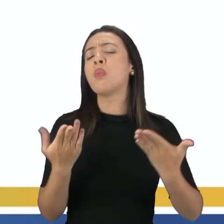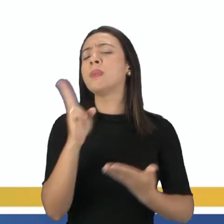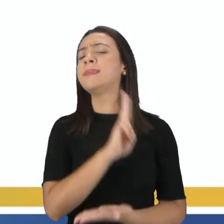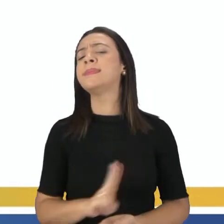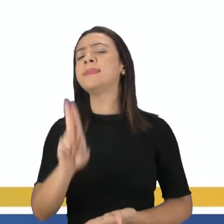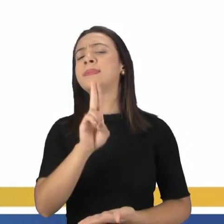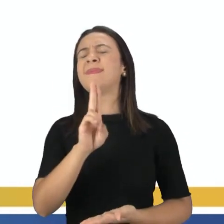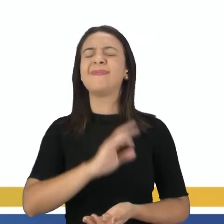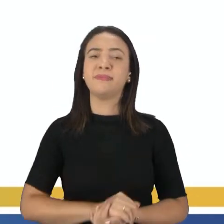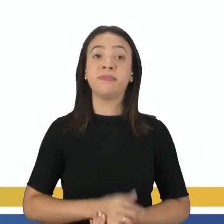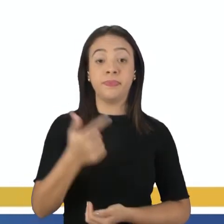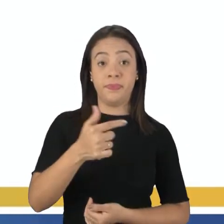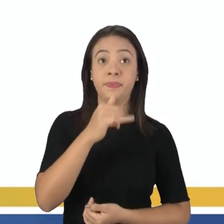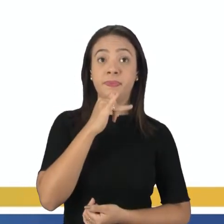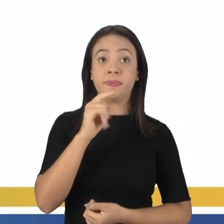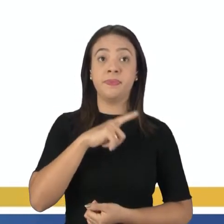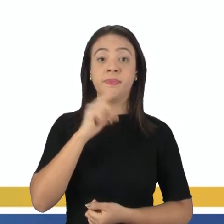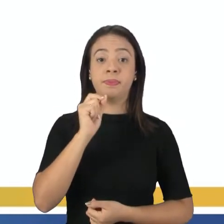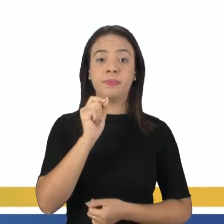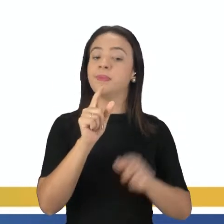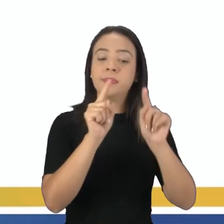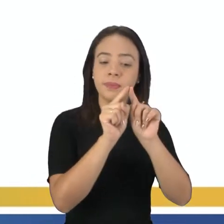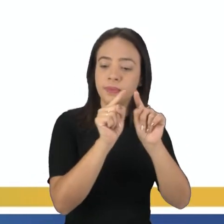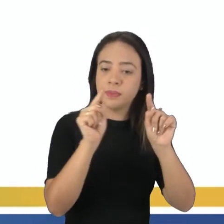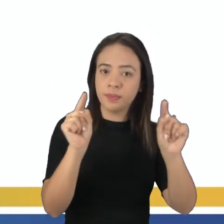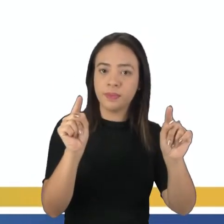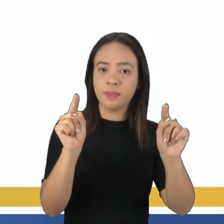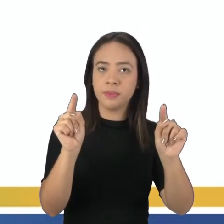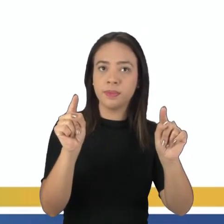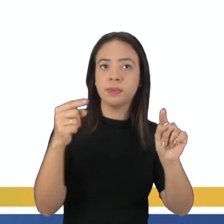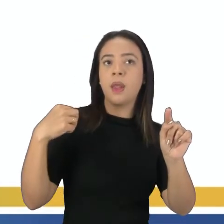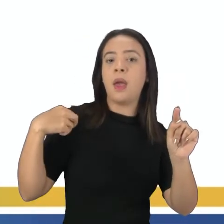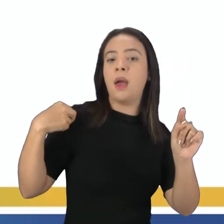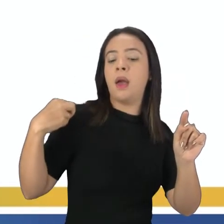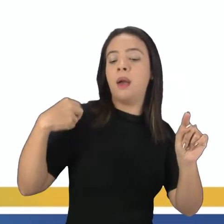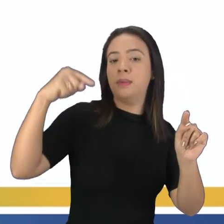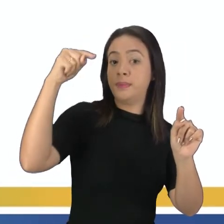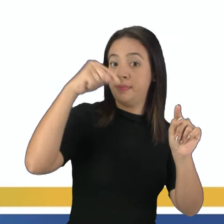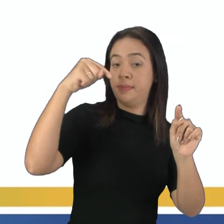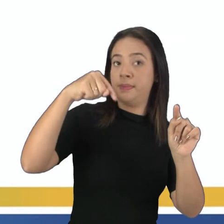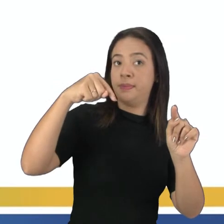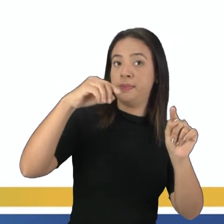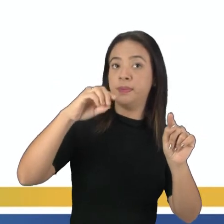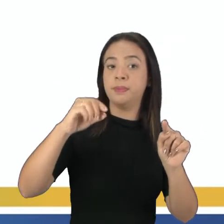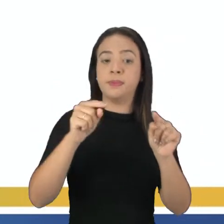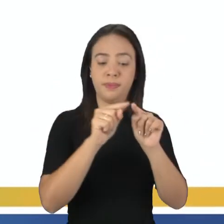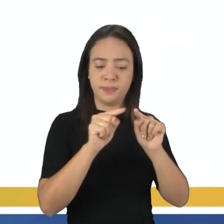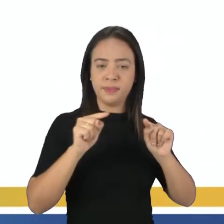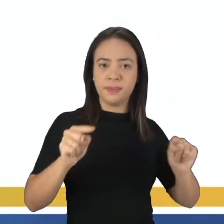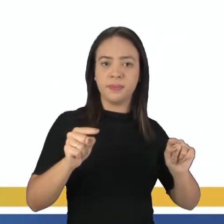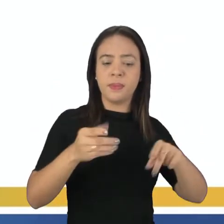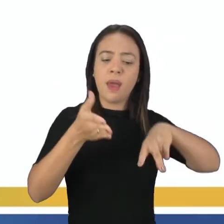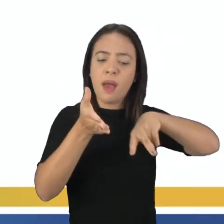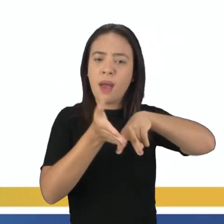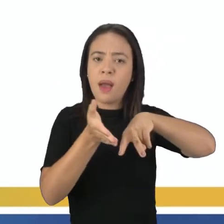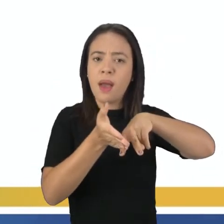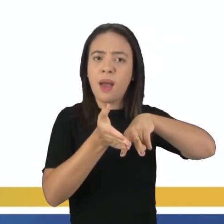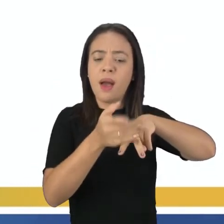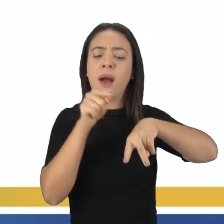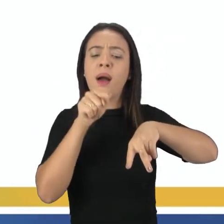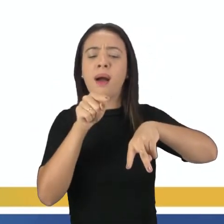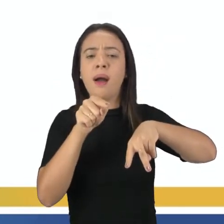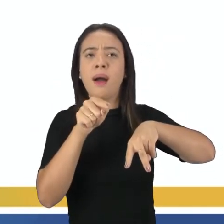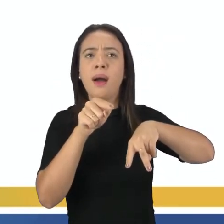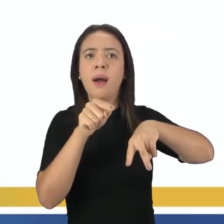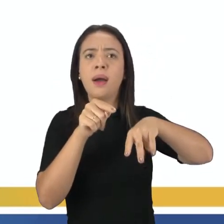vestir? No segundo quadrinho nós temos o espaço e camiseta aqui, outro espaço, calça que está